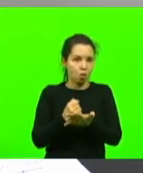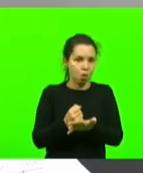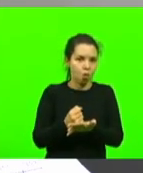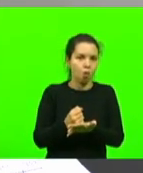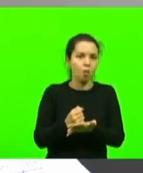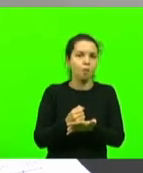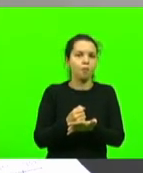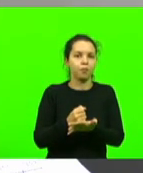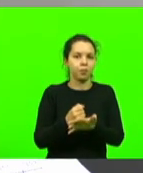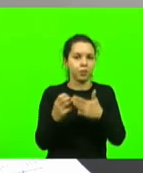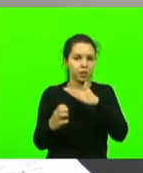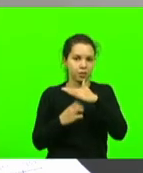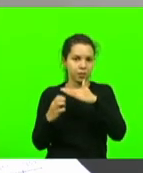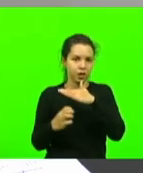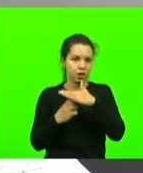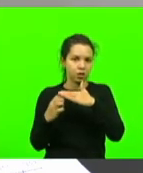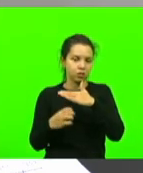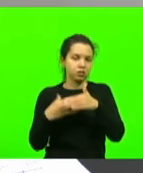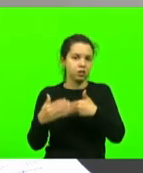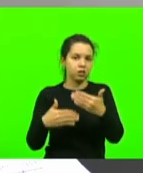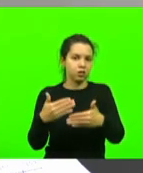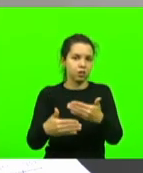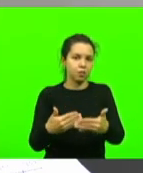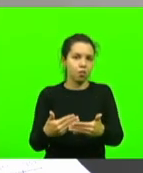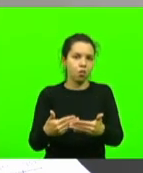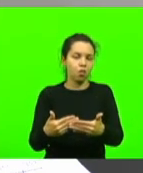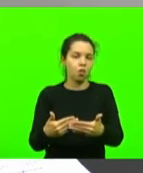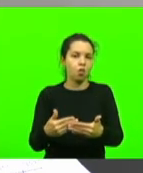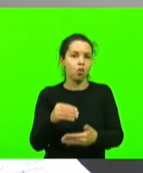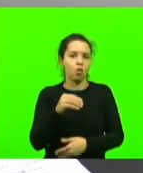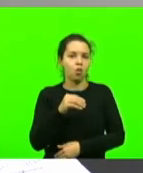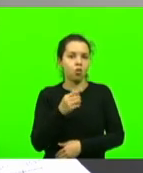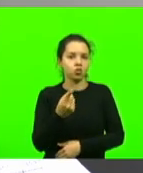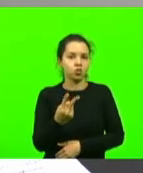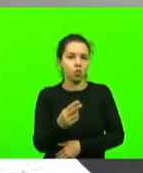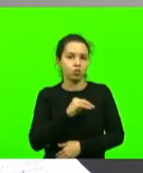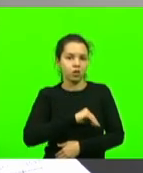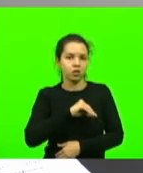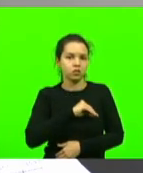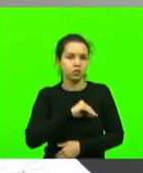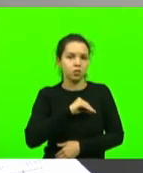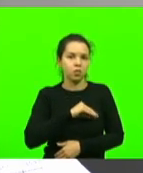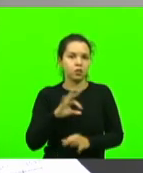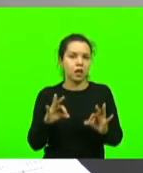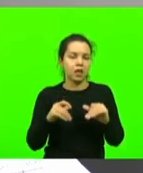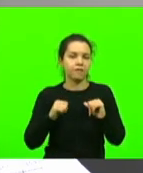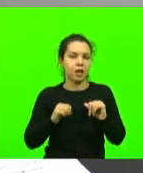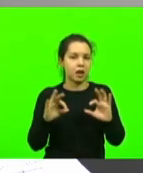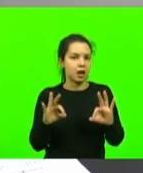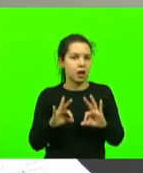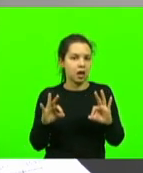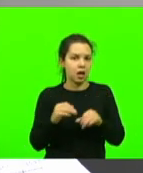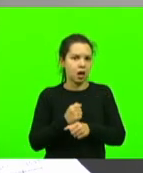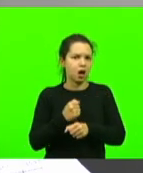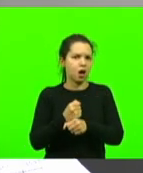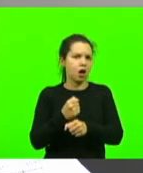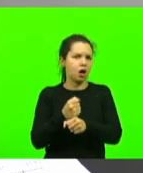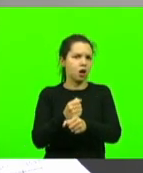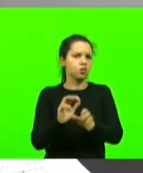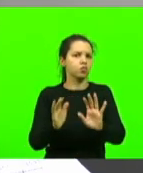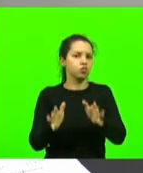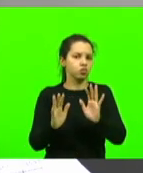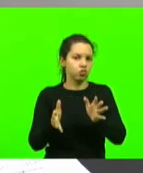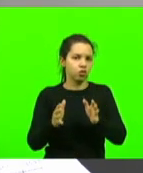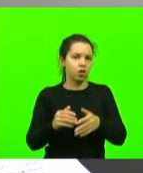administra ficaram sem décimo sem férias por anos anos e anos a fio né E